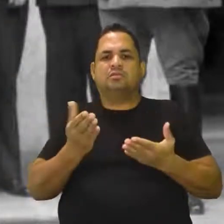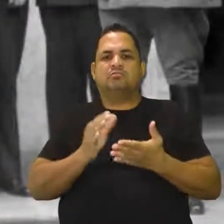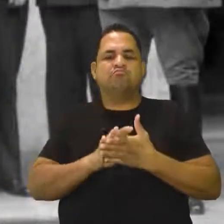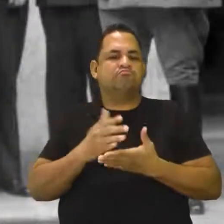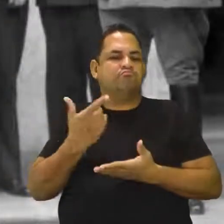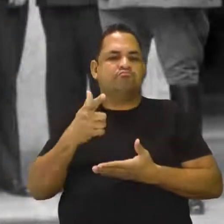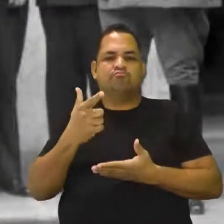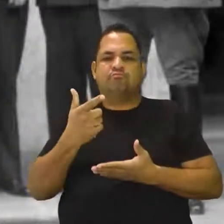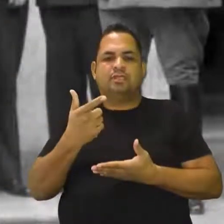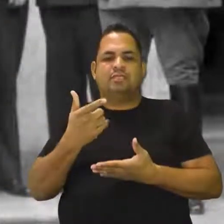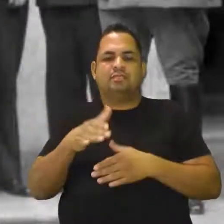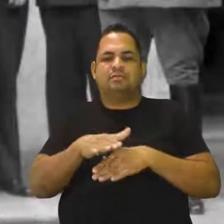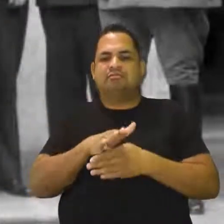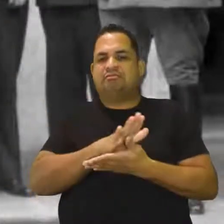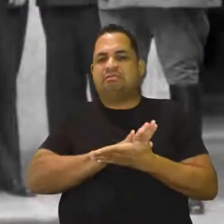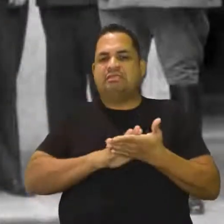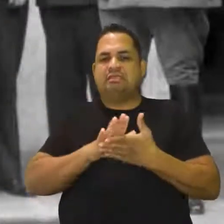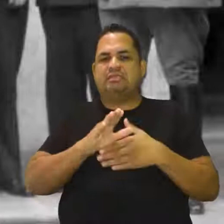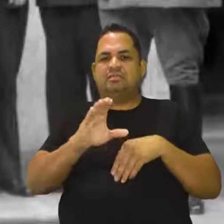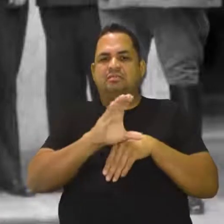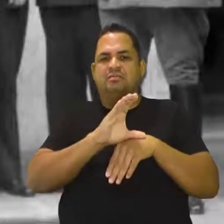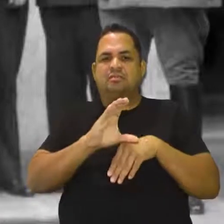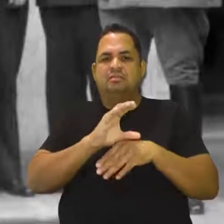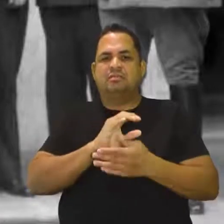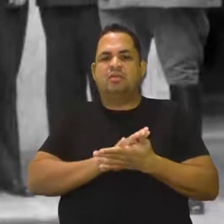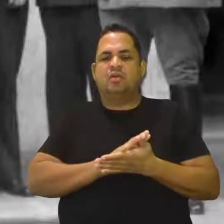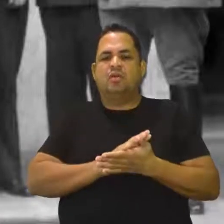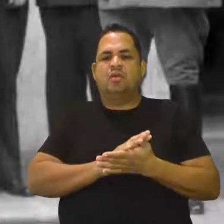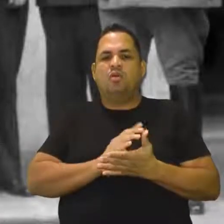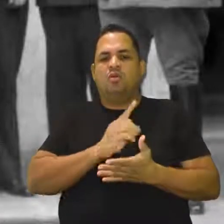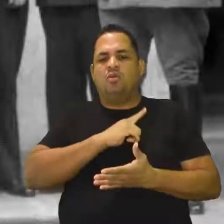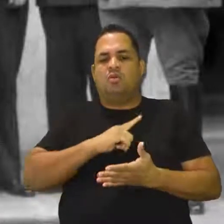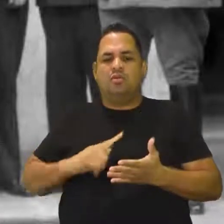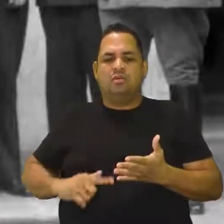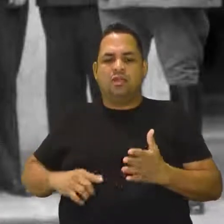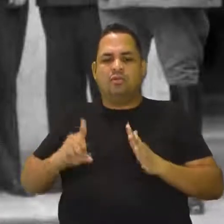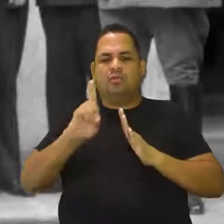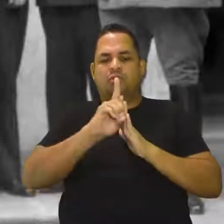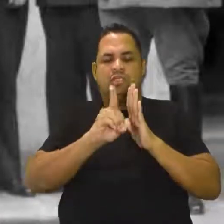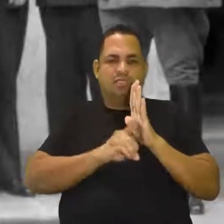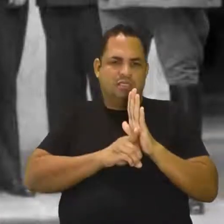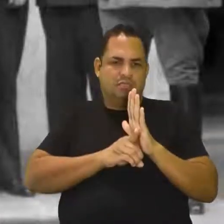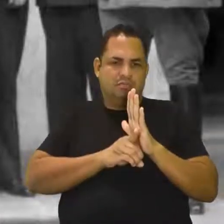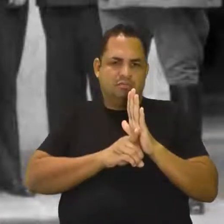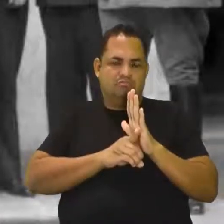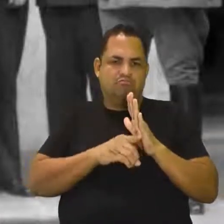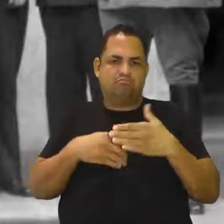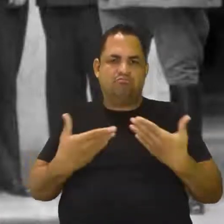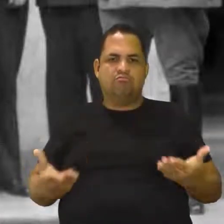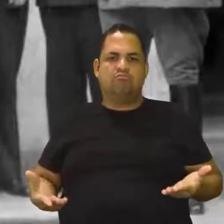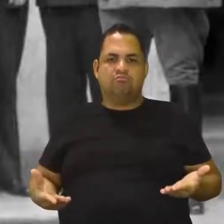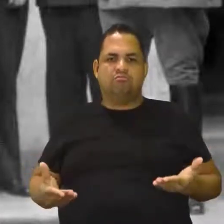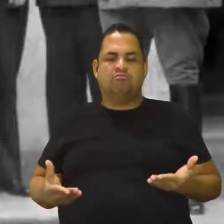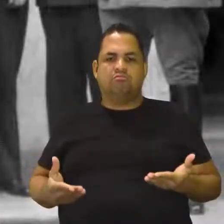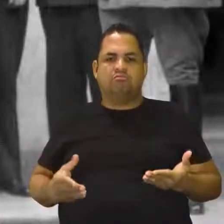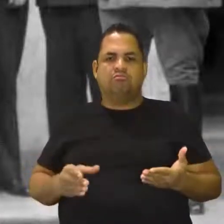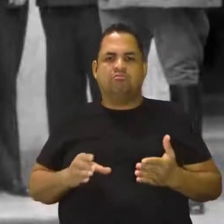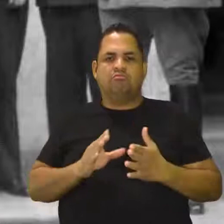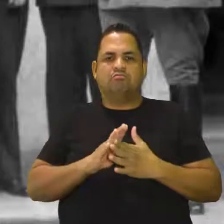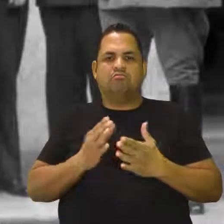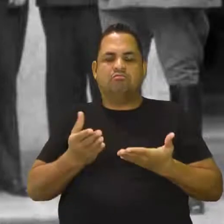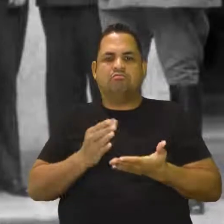Nenhuma. Ele vai governar por decreto-lei. Por decreto.